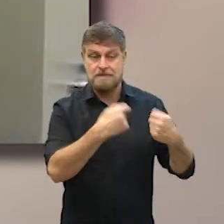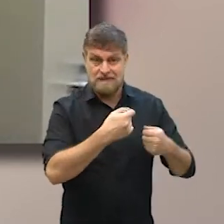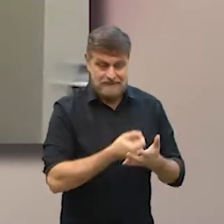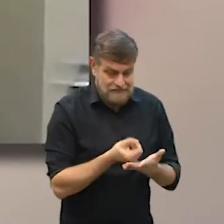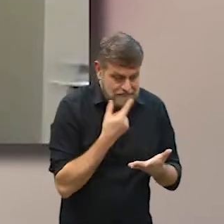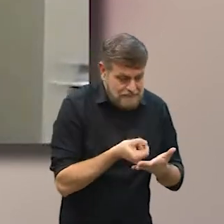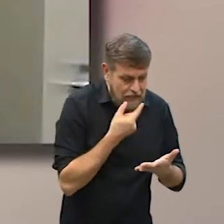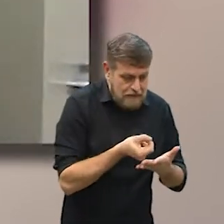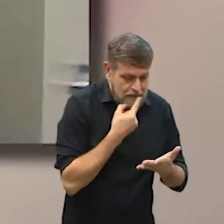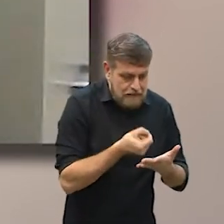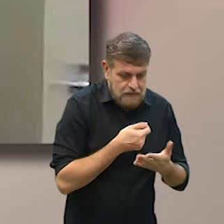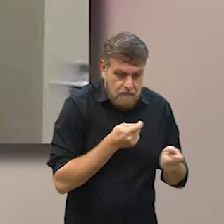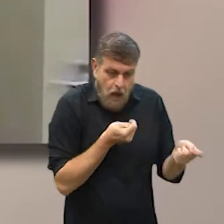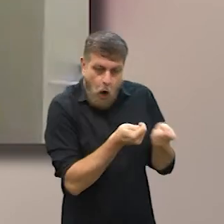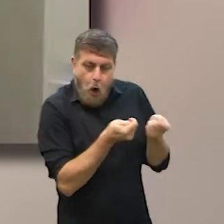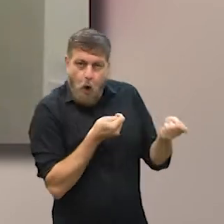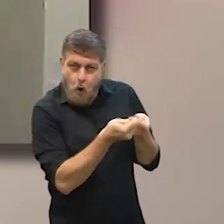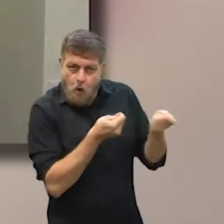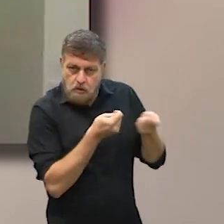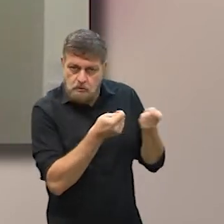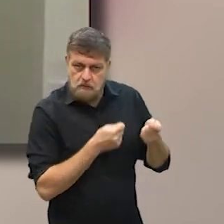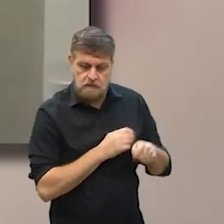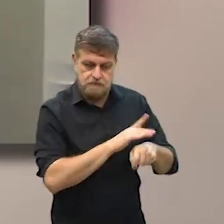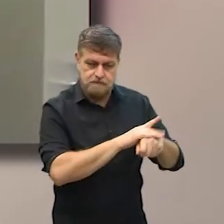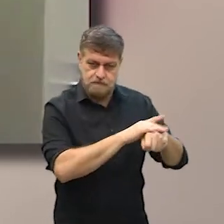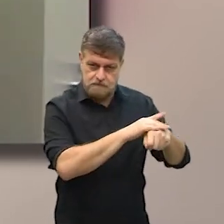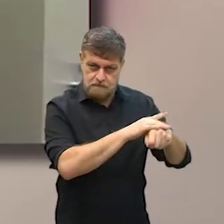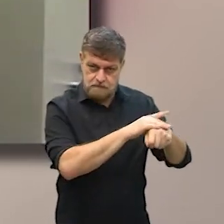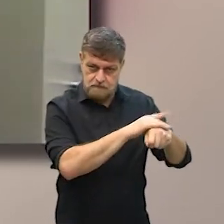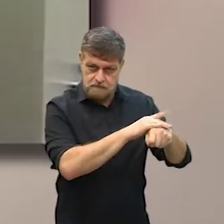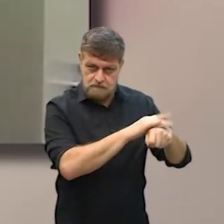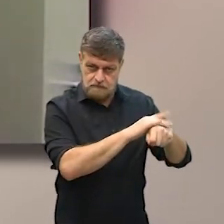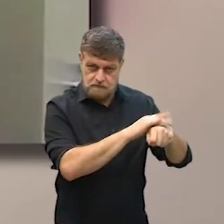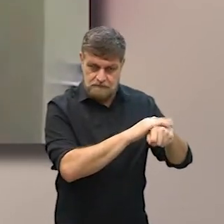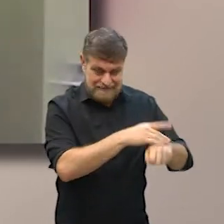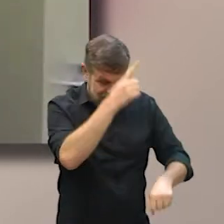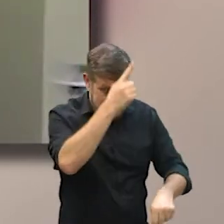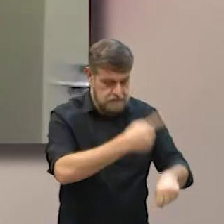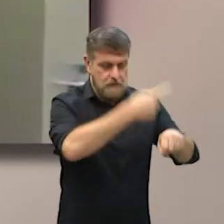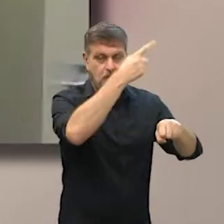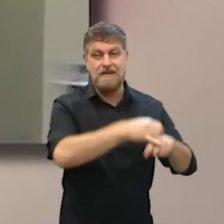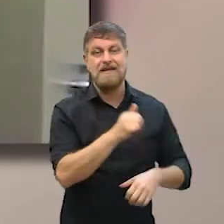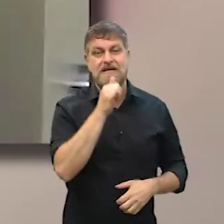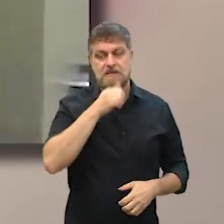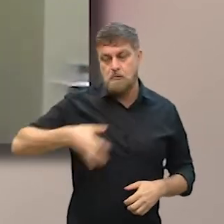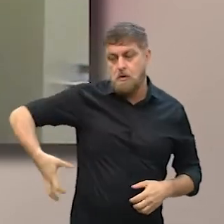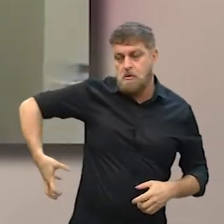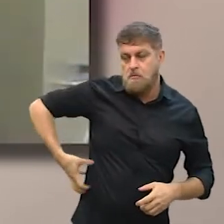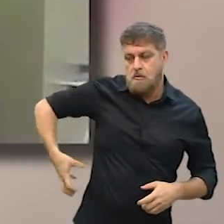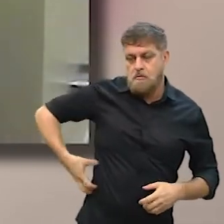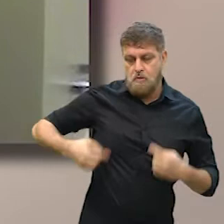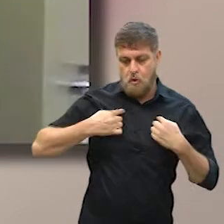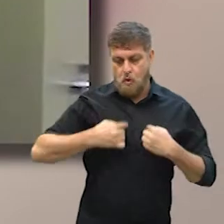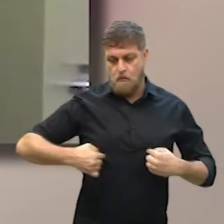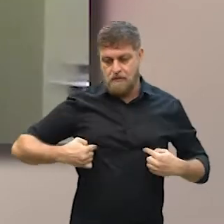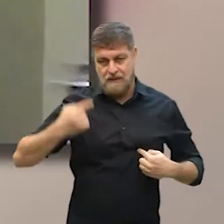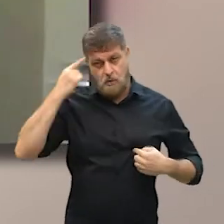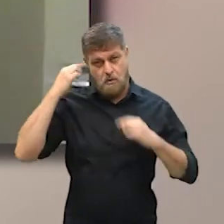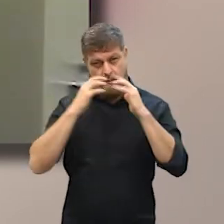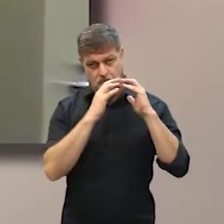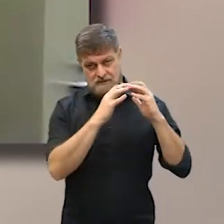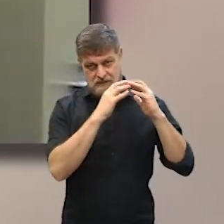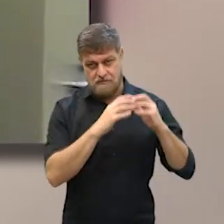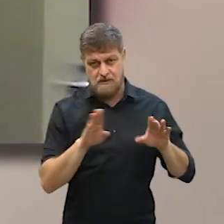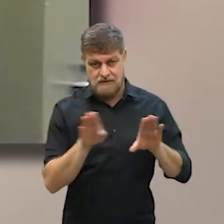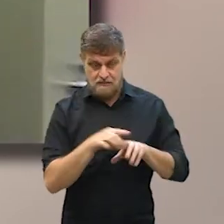tem que recorrer a voz alta de corticóide para controlar o processo inflamatório mais agudo no rio pulmão cérebro